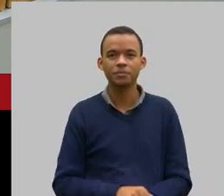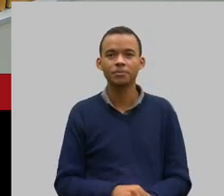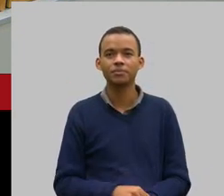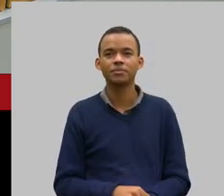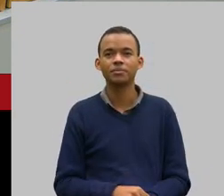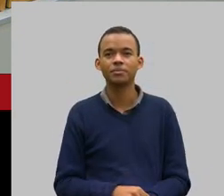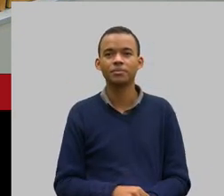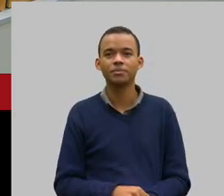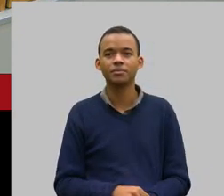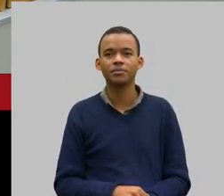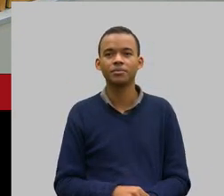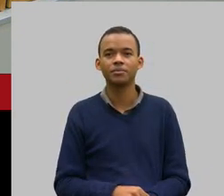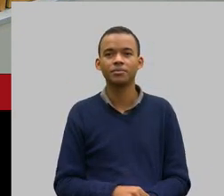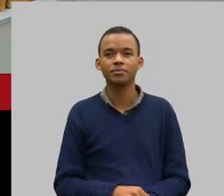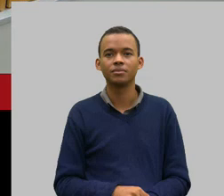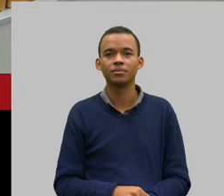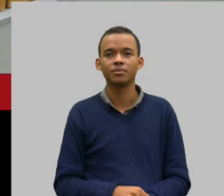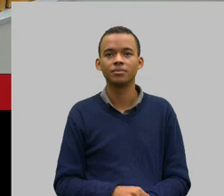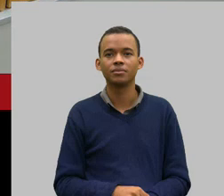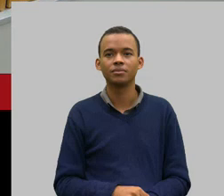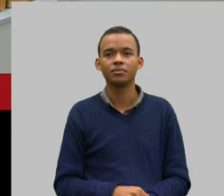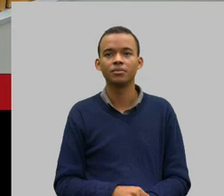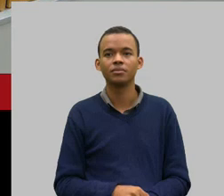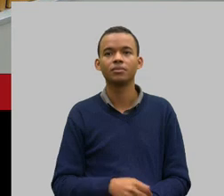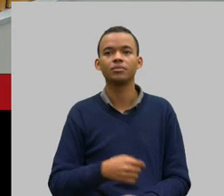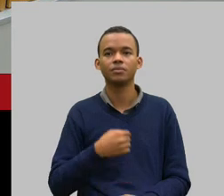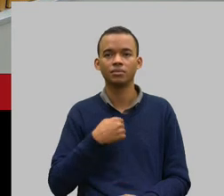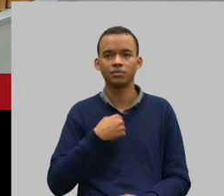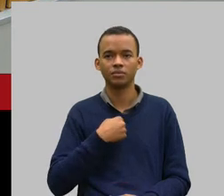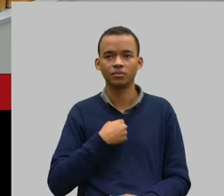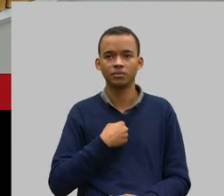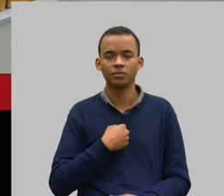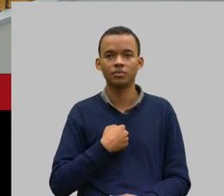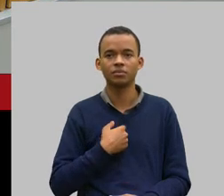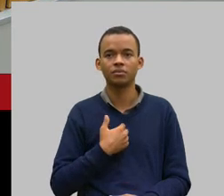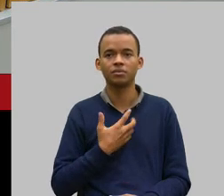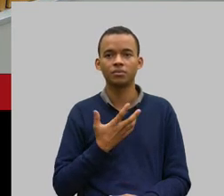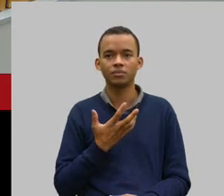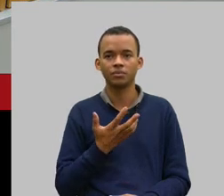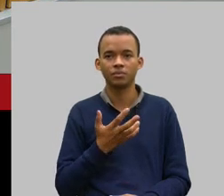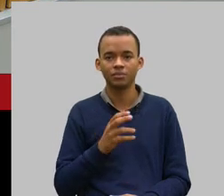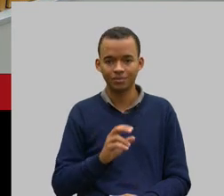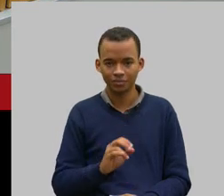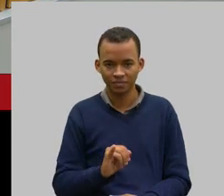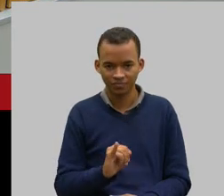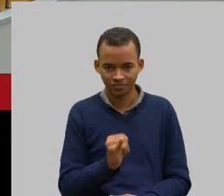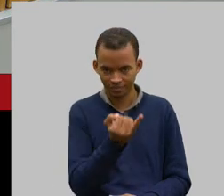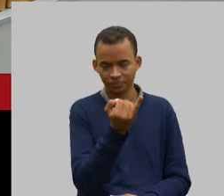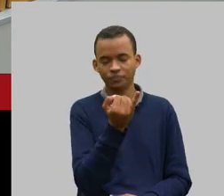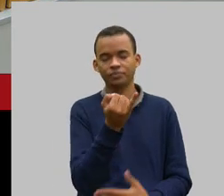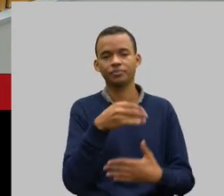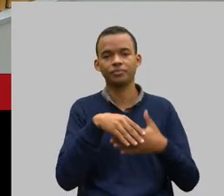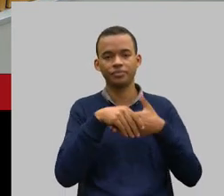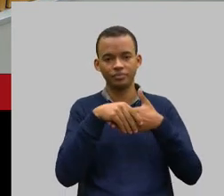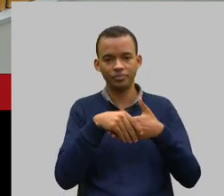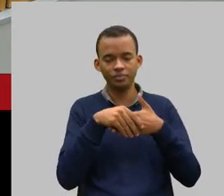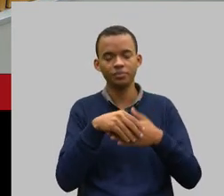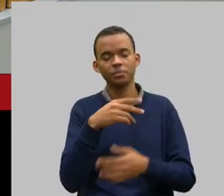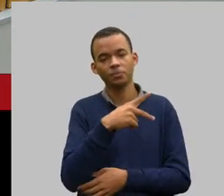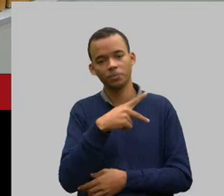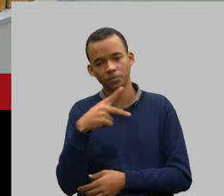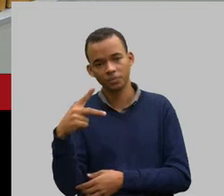de cumprimentar presidente Presidente Gil desta comissão tão importante desta